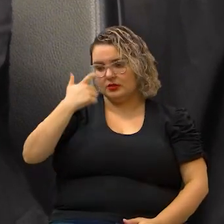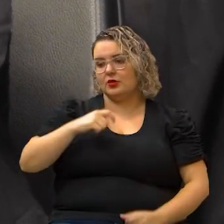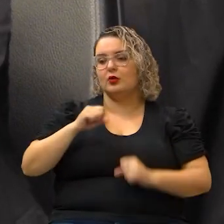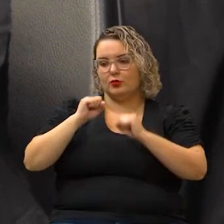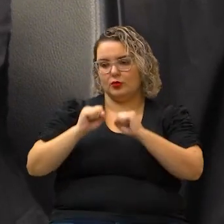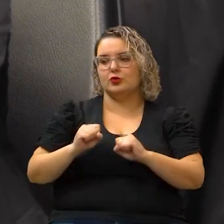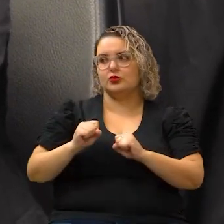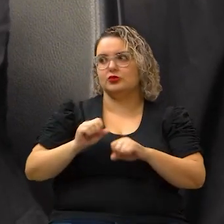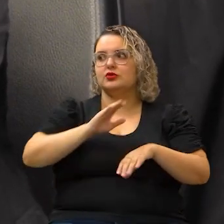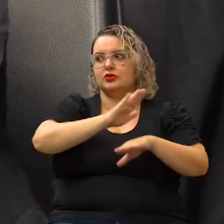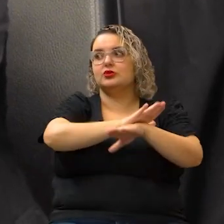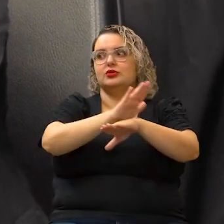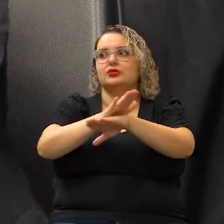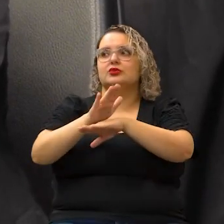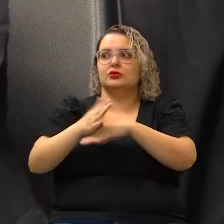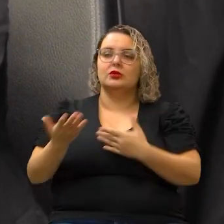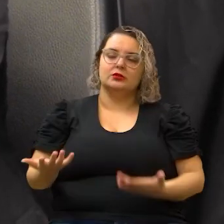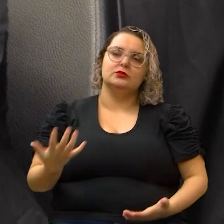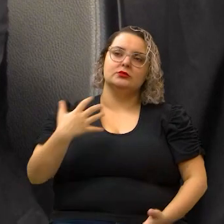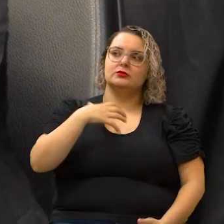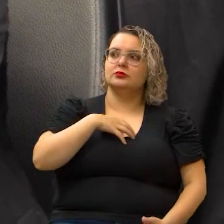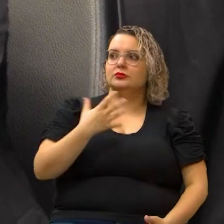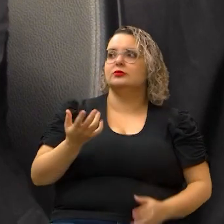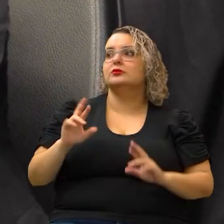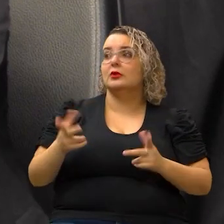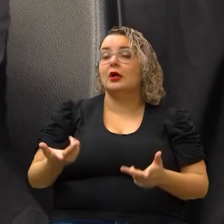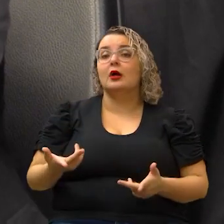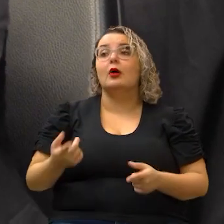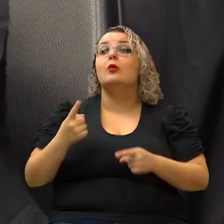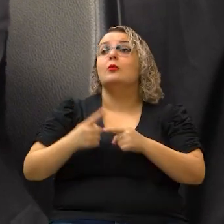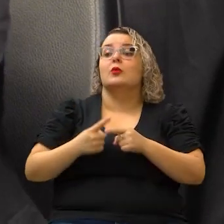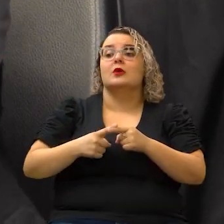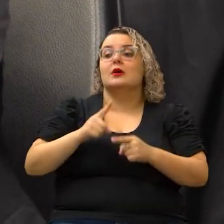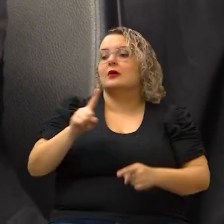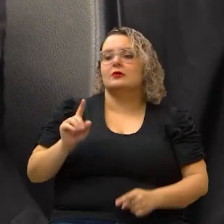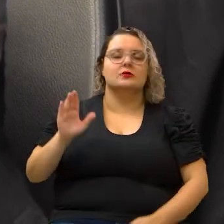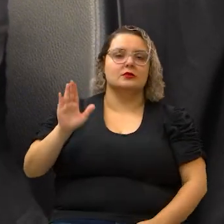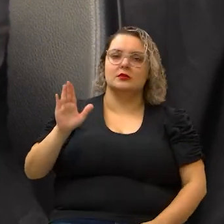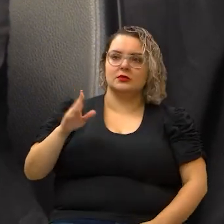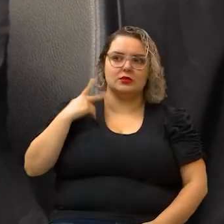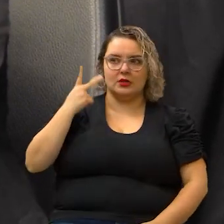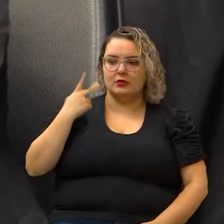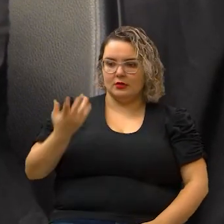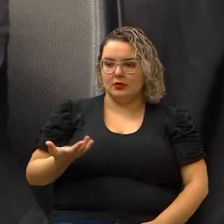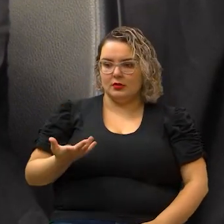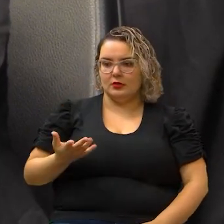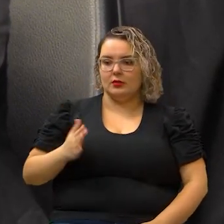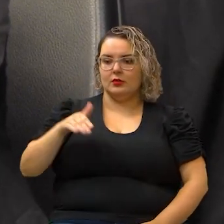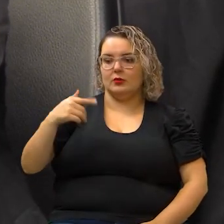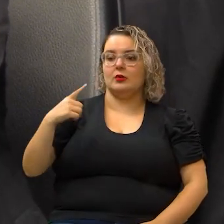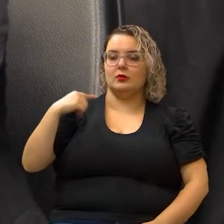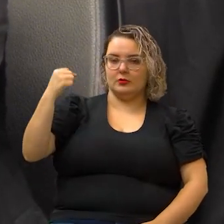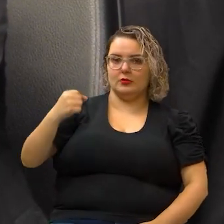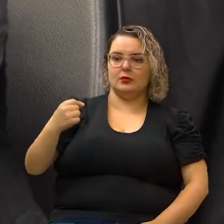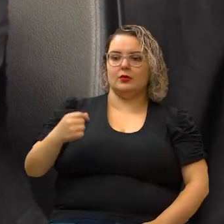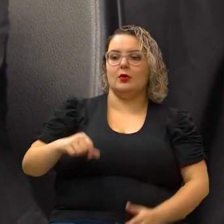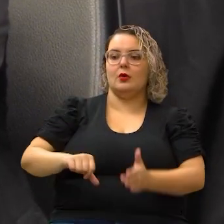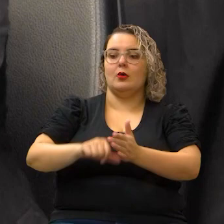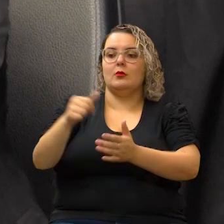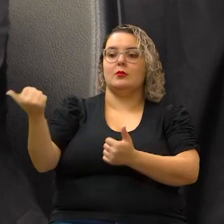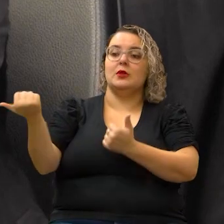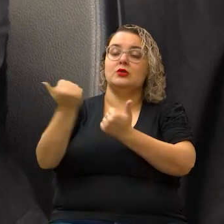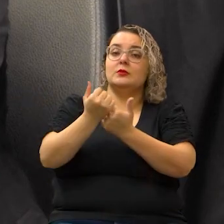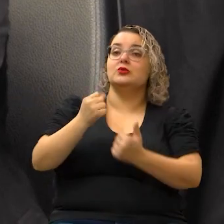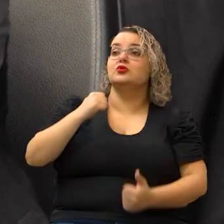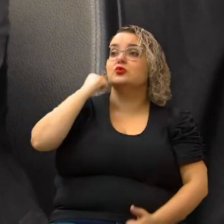que eu poderia cooperar, né? De maneira. Por quê? Porque eu não sou mais candidato a vereador. Desde que eu fui eleito o